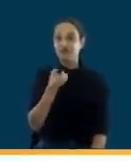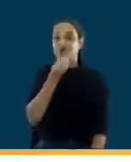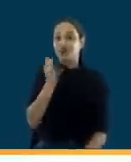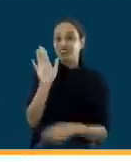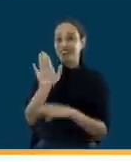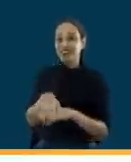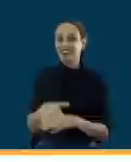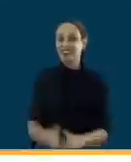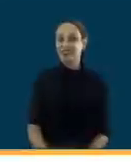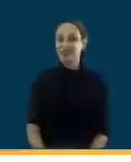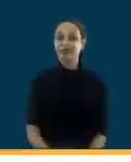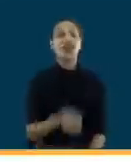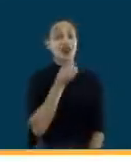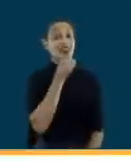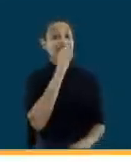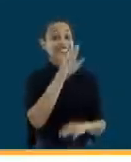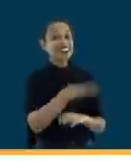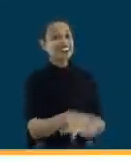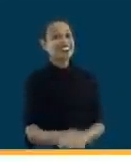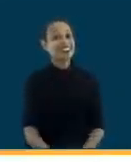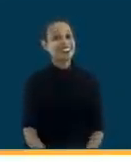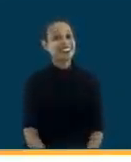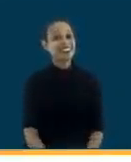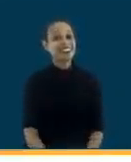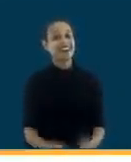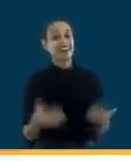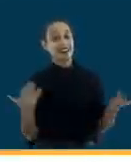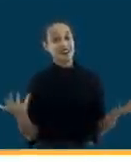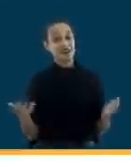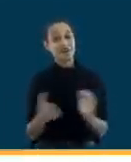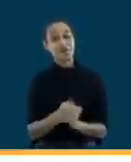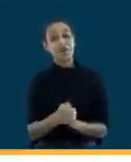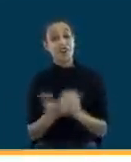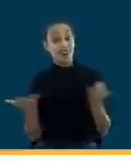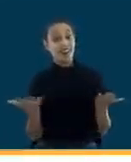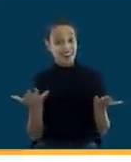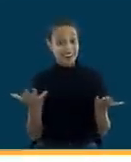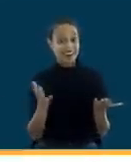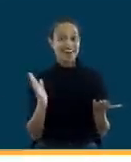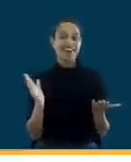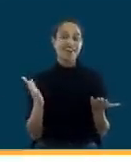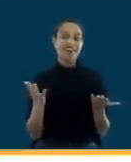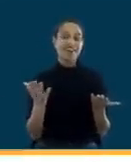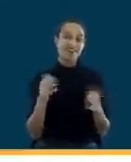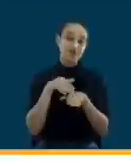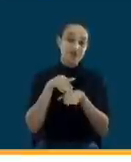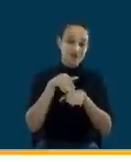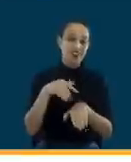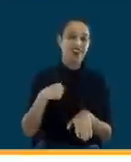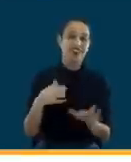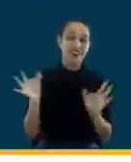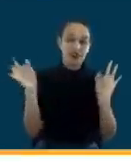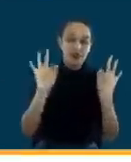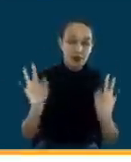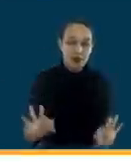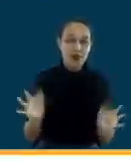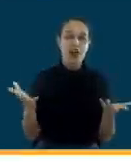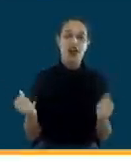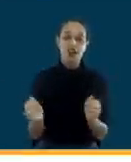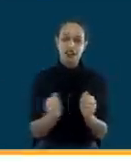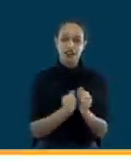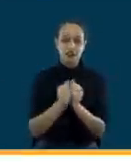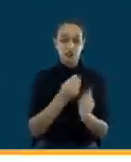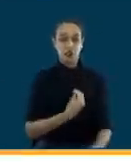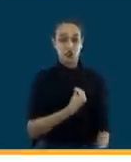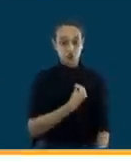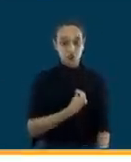Boa tarde. Quero destacar que eu estou muito feliz de estar participando da abertura